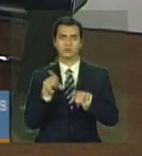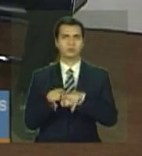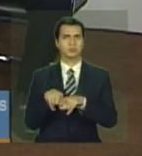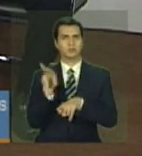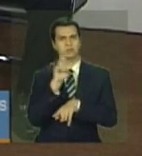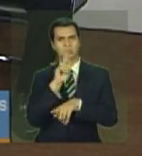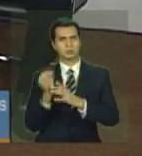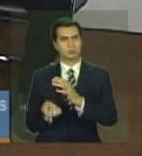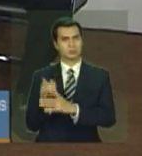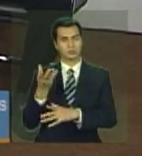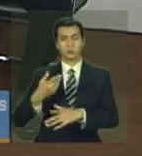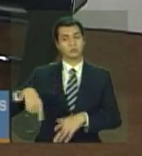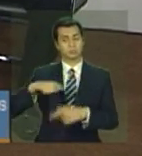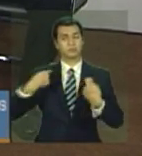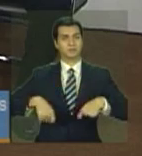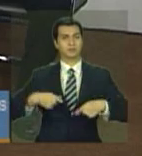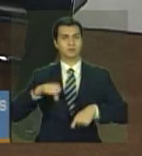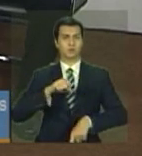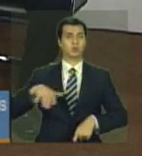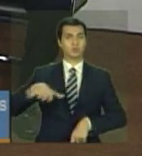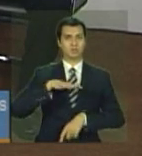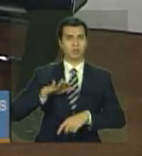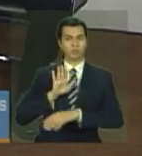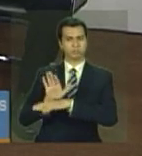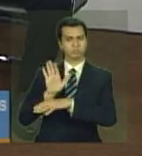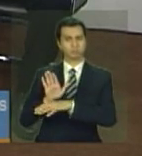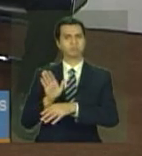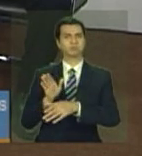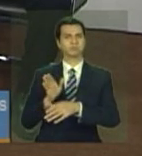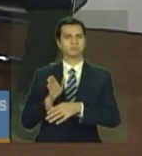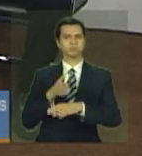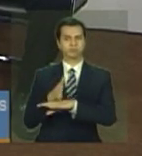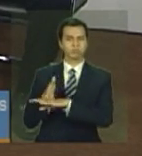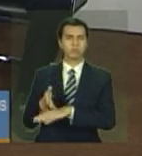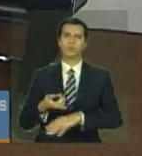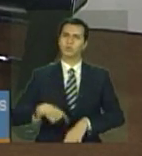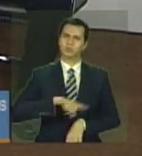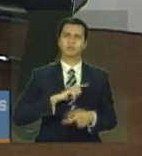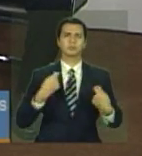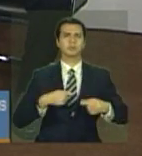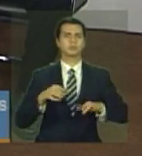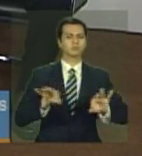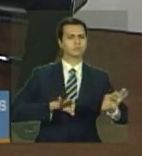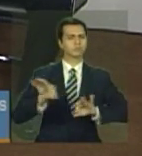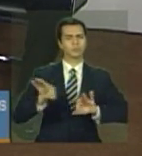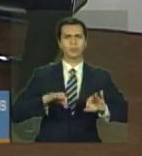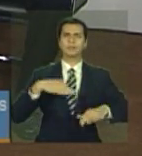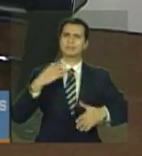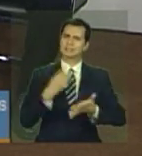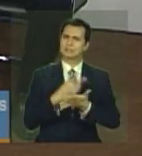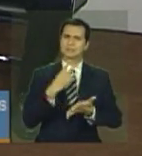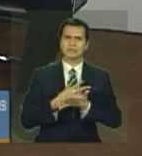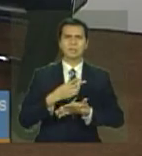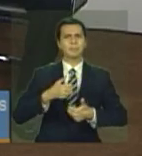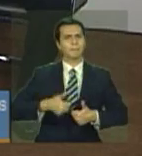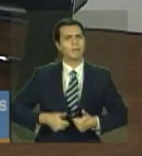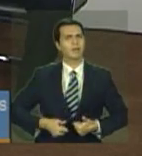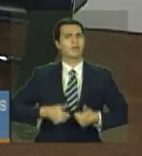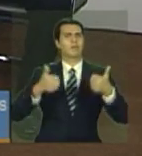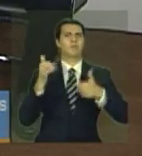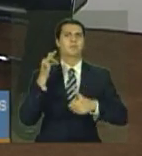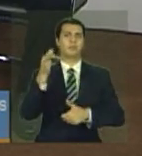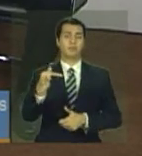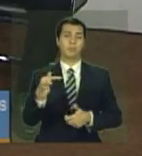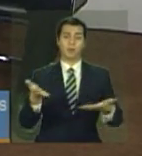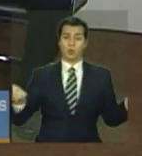Então, cada vez mais nós temos que pensar numa reestruturação cada vez melhor, né? Hoje ele tem esse modelo, mas de repente amanhã ele não será